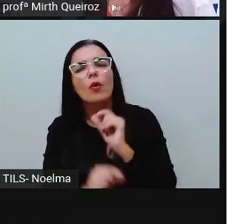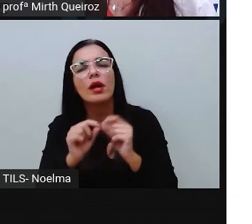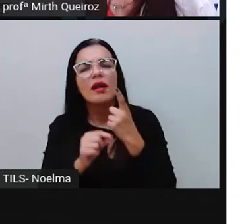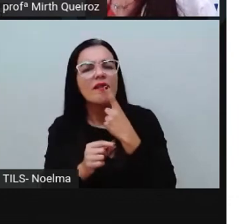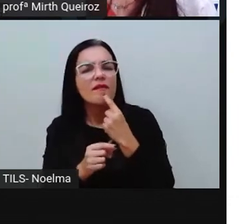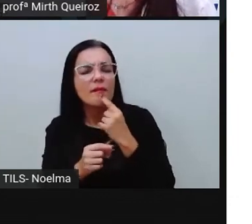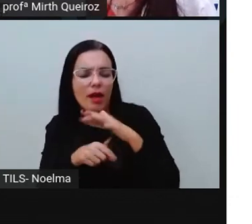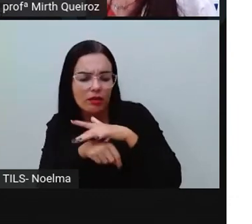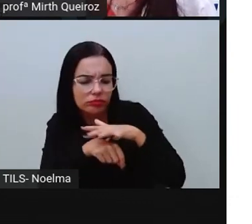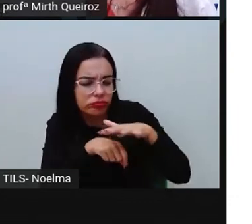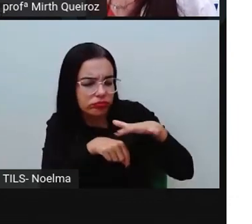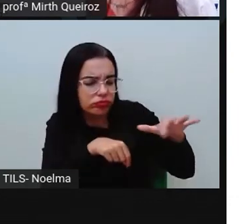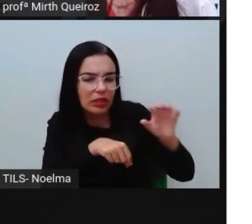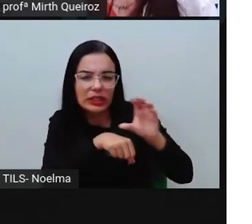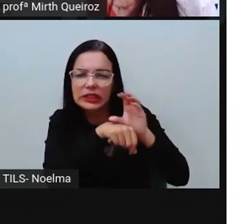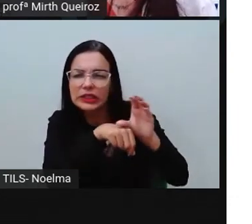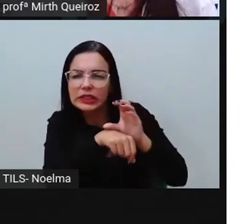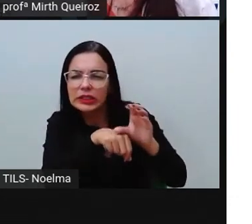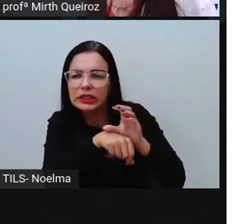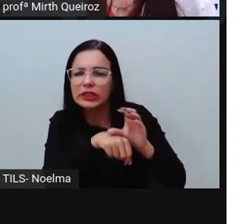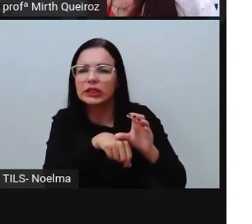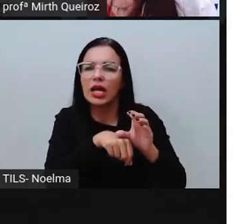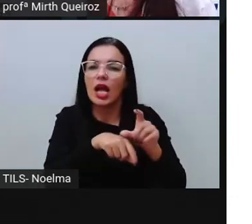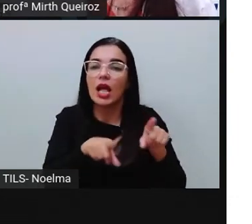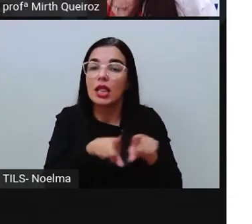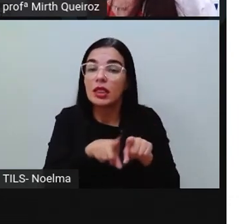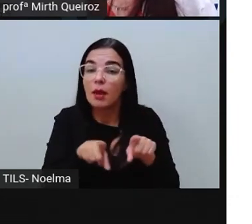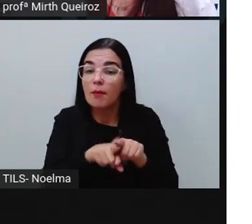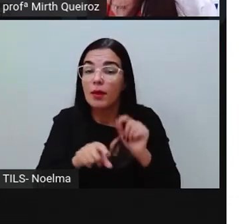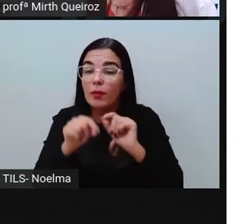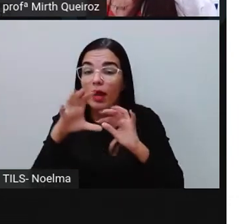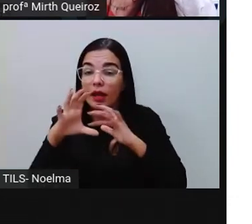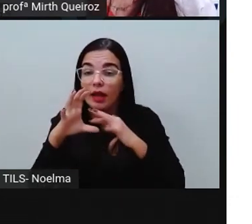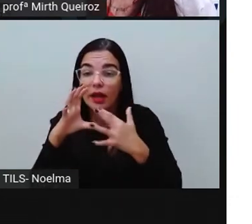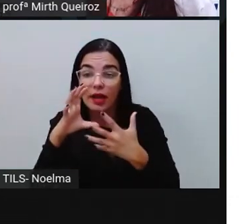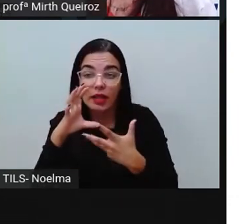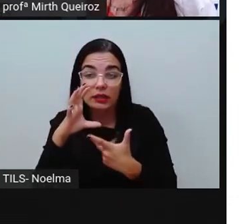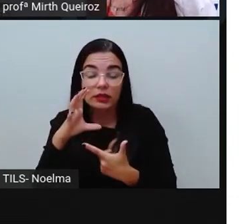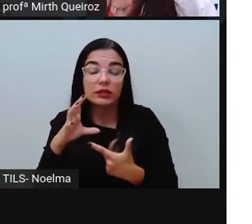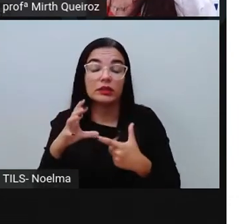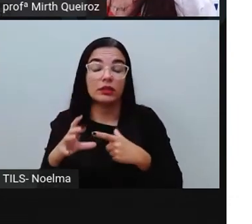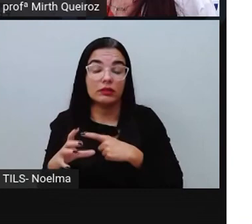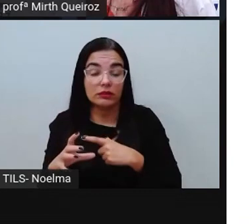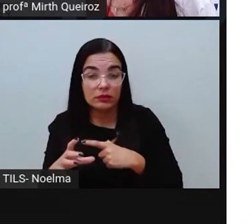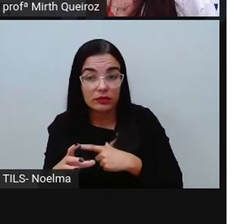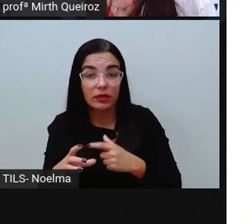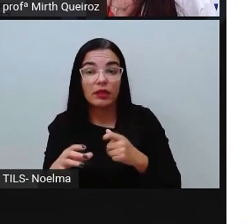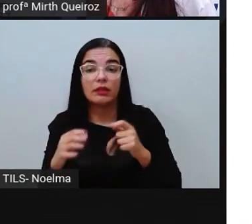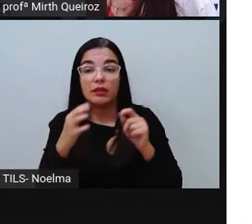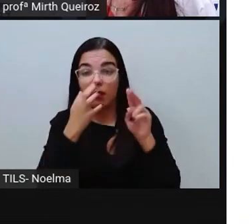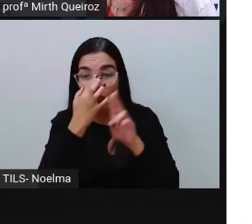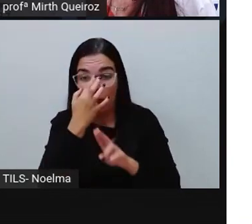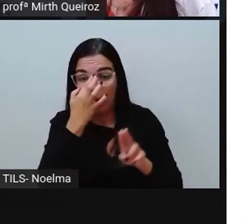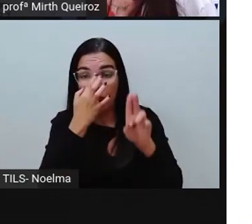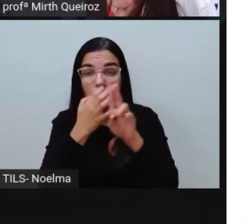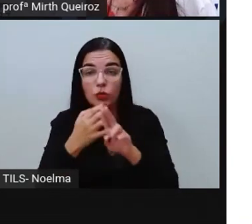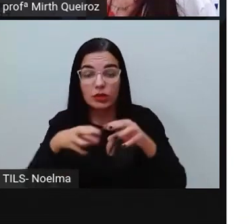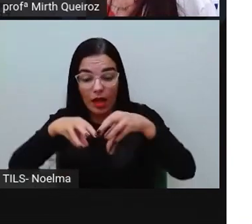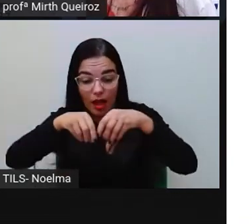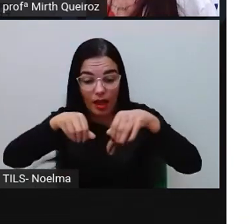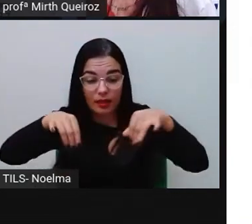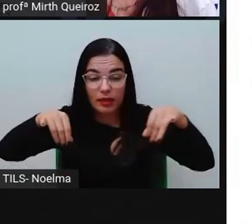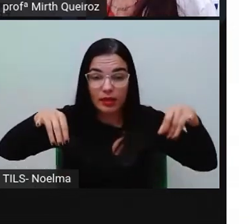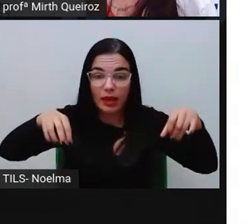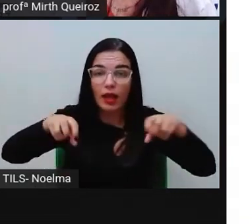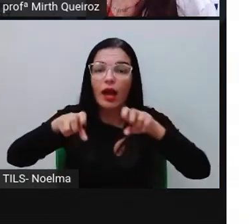cinzentos do solo, e mesmo com essas características, ainda assim, esse solo ele é utilizado aí para